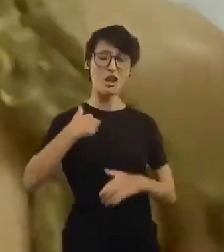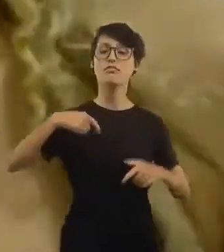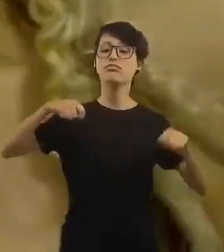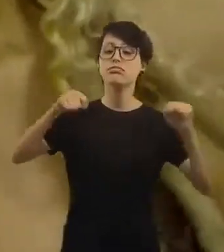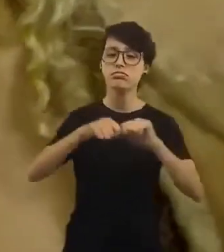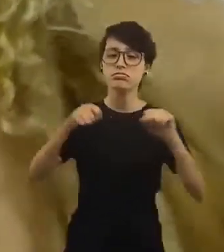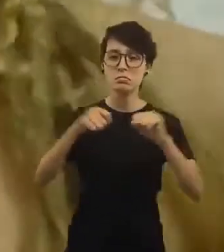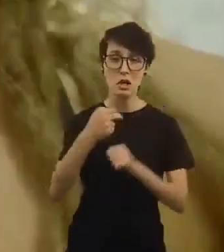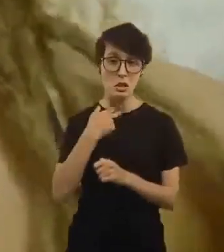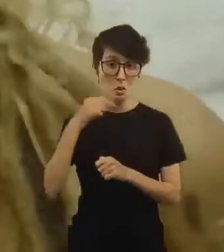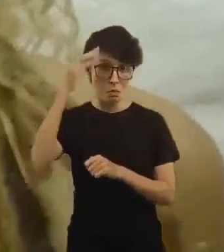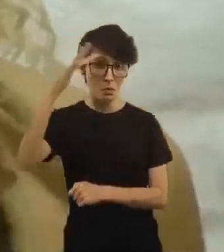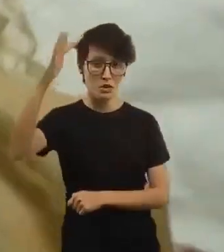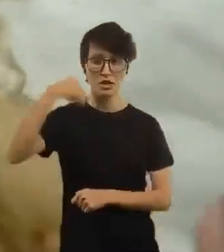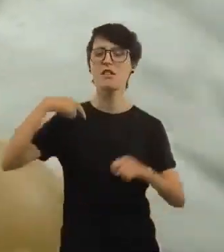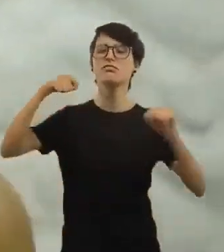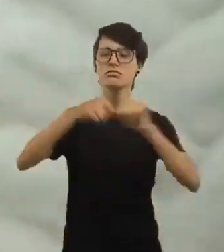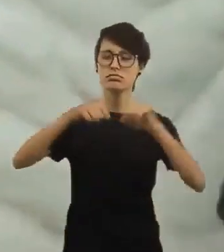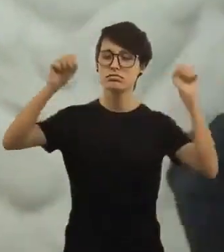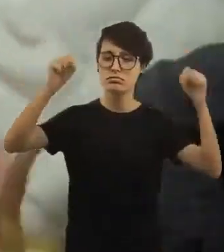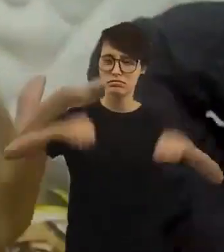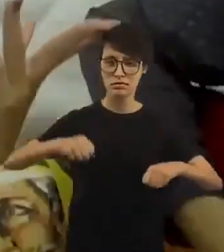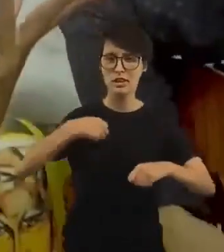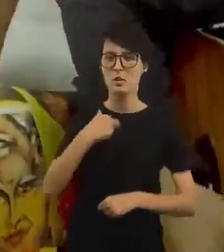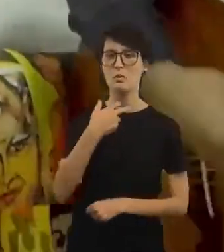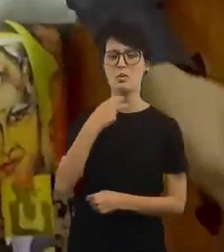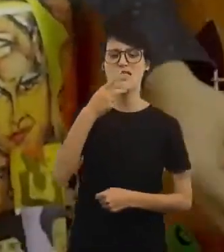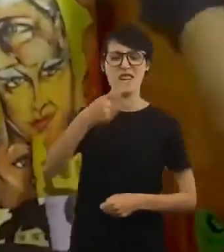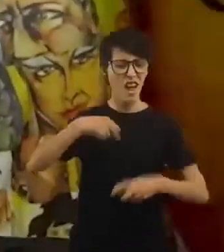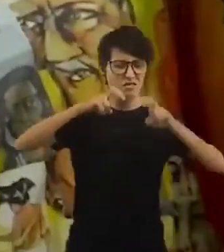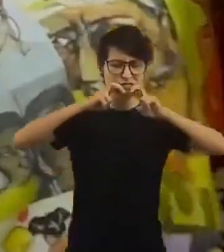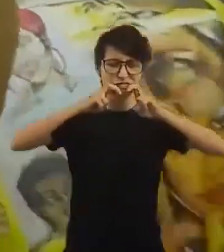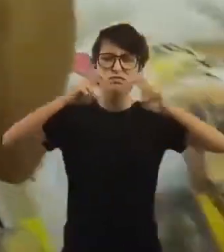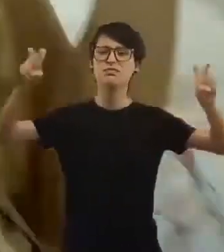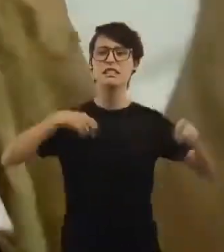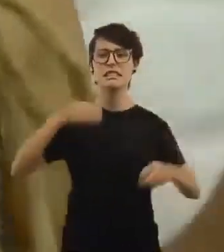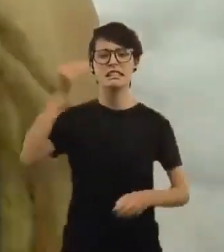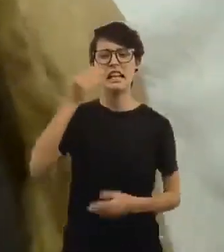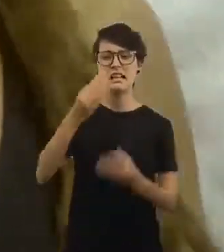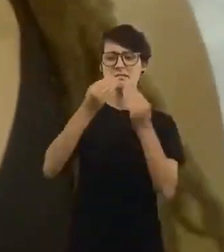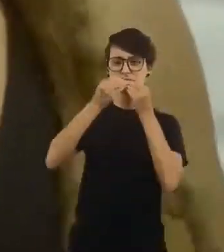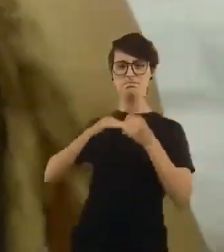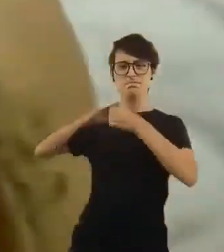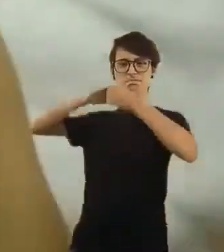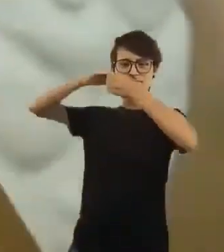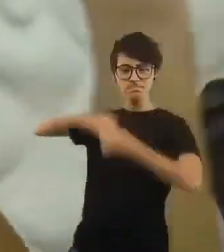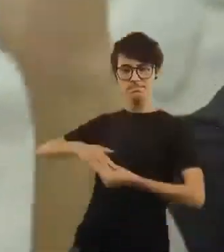eu sonhei. Não podia falar, eu gritei. Tentaram me calar, me empoderei.